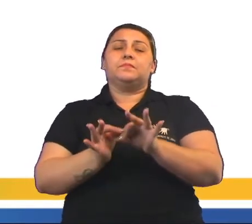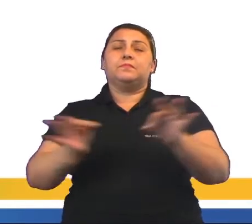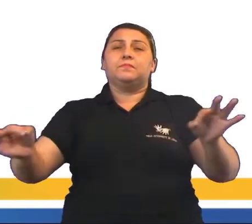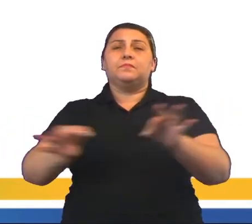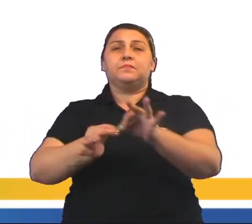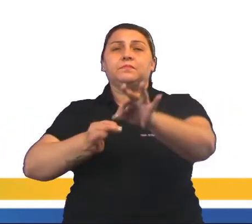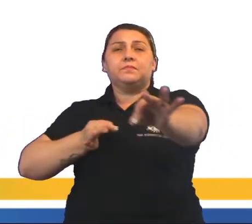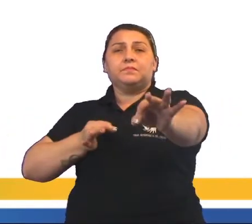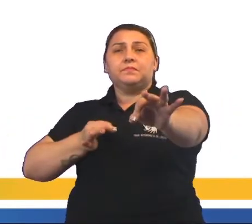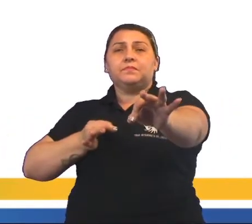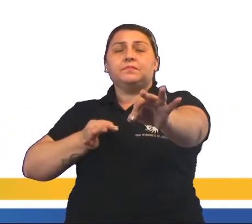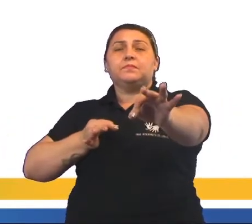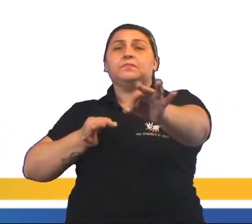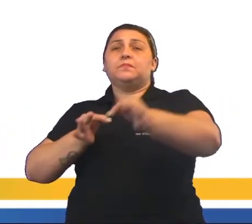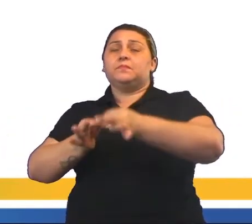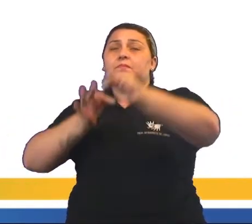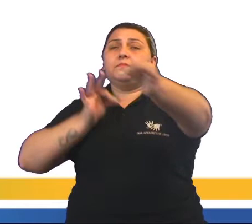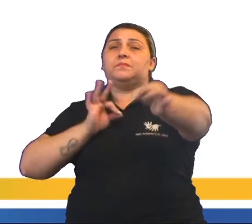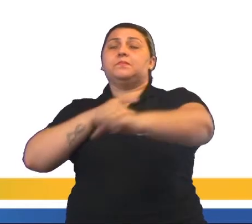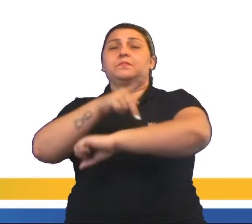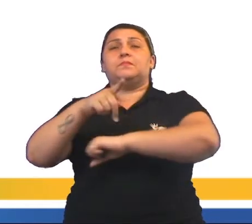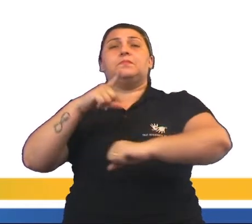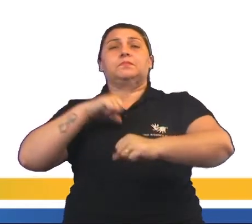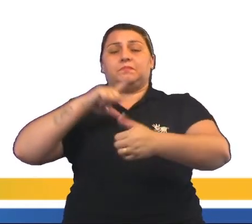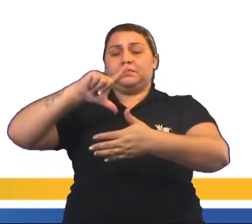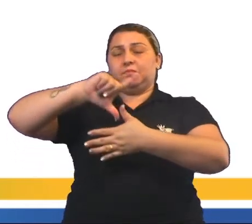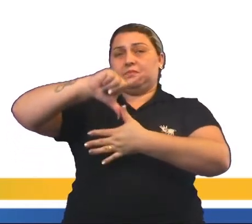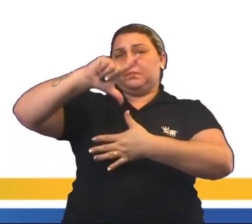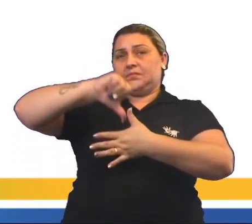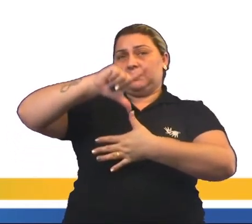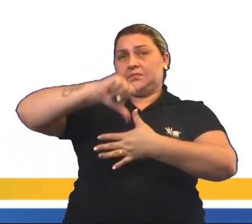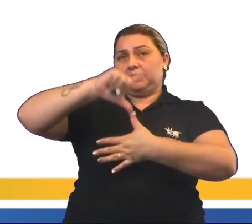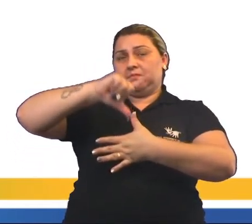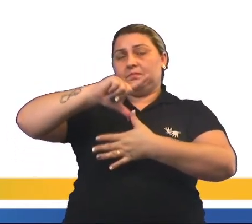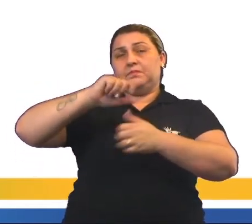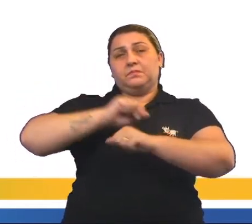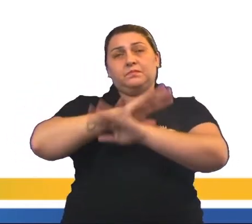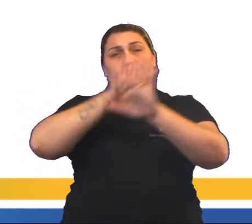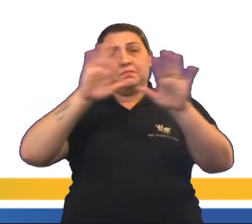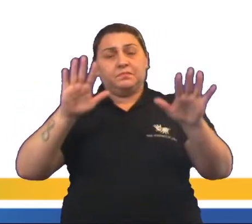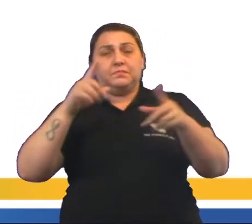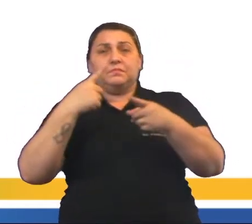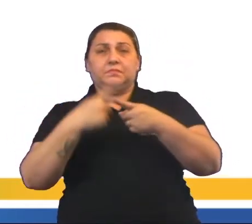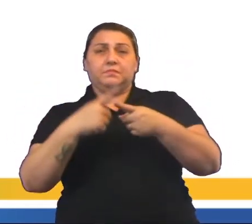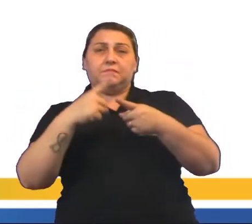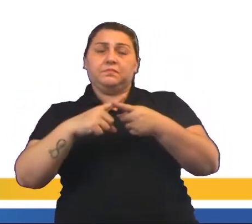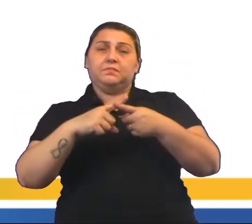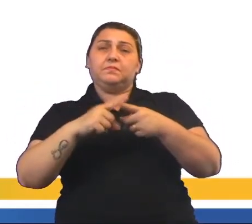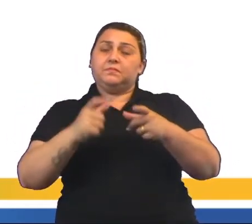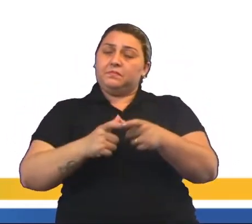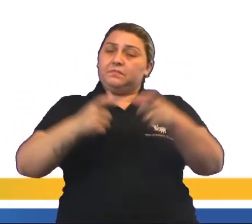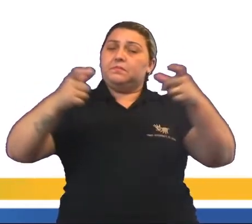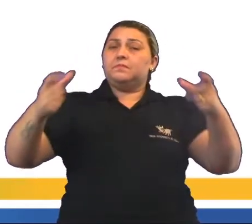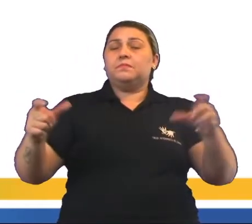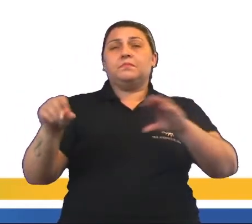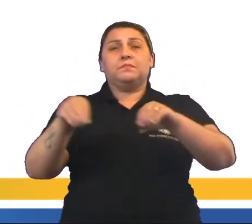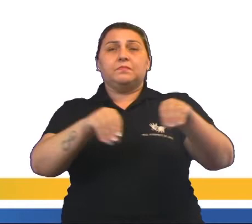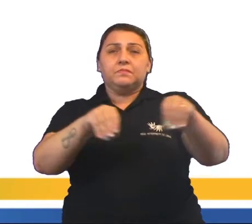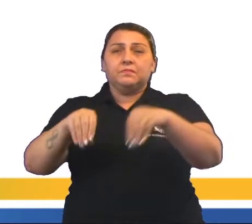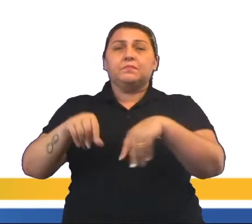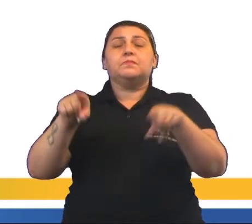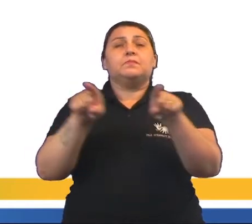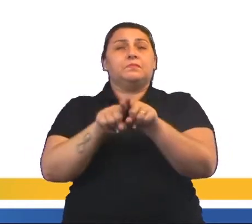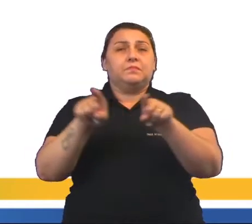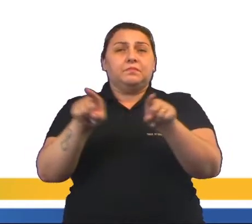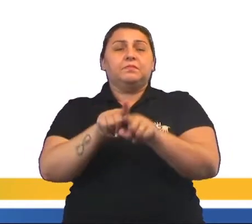é o maior país que há na América Latina. Obviamente, por ser maior territorialmente,